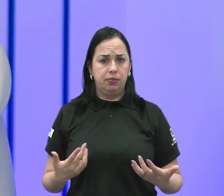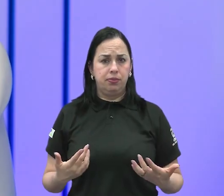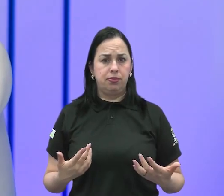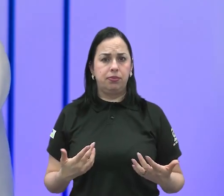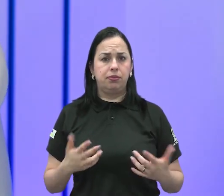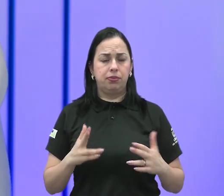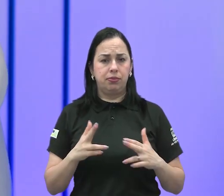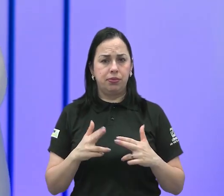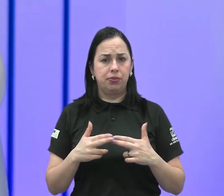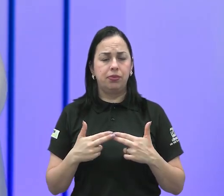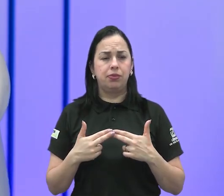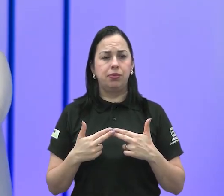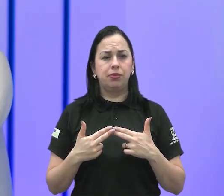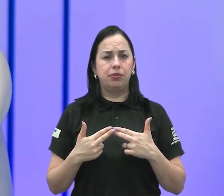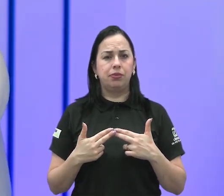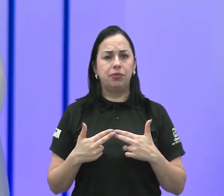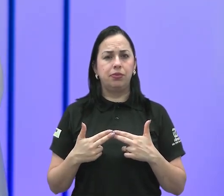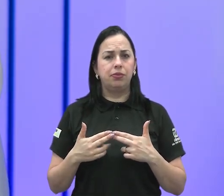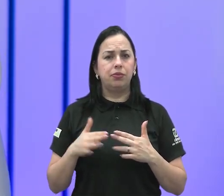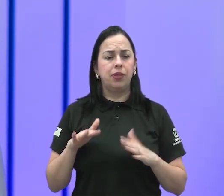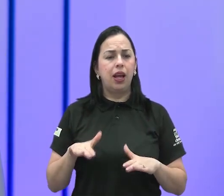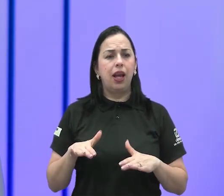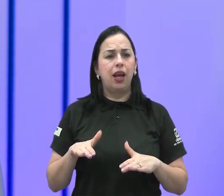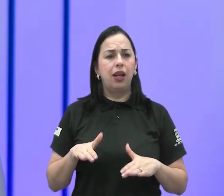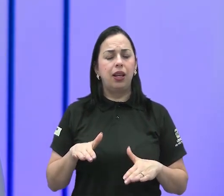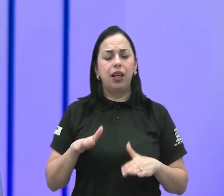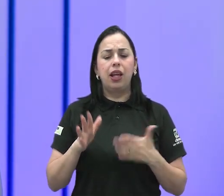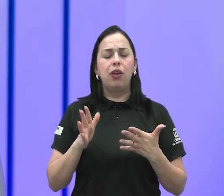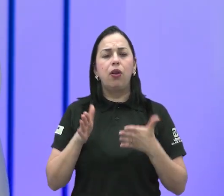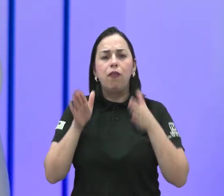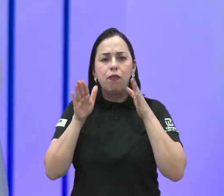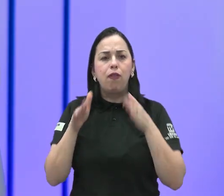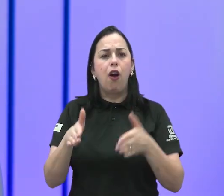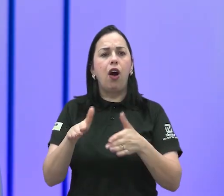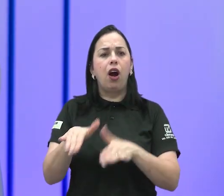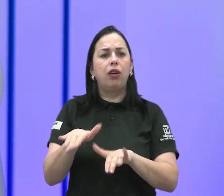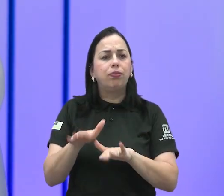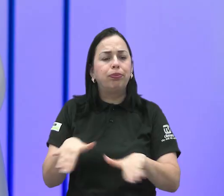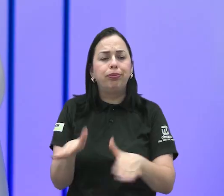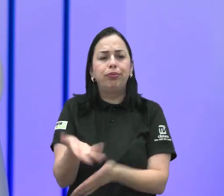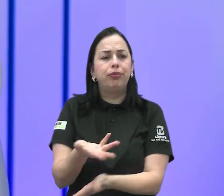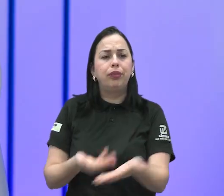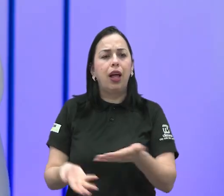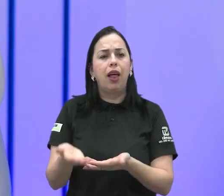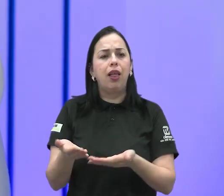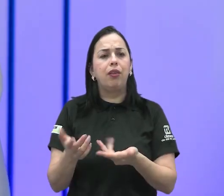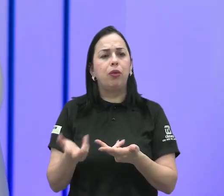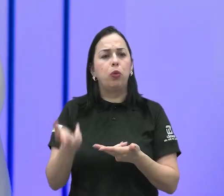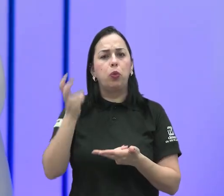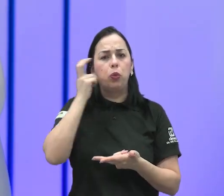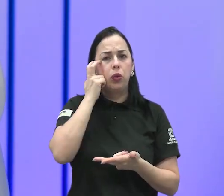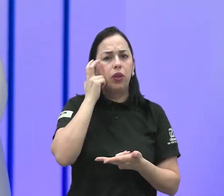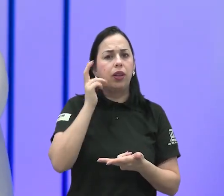acaba tirando também a escola desse espaço de desenvolvimento infantil, social,